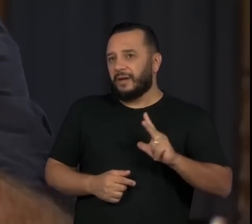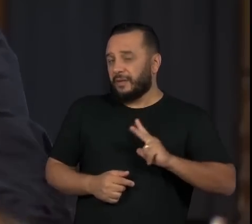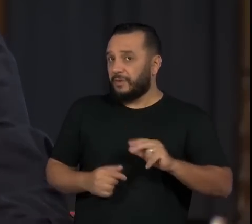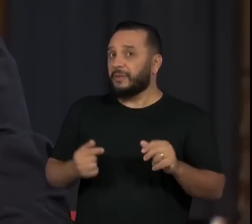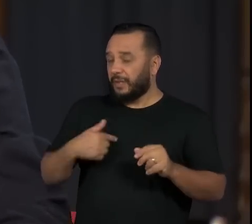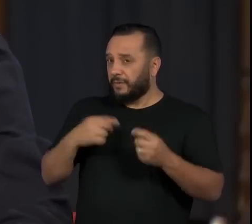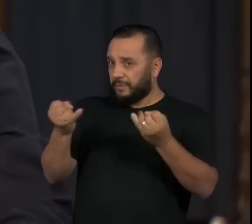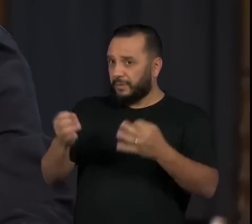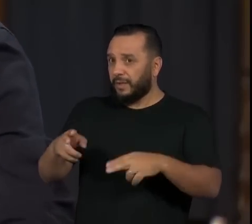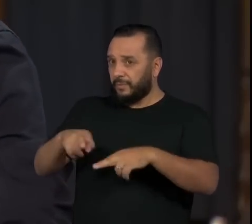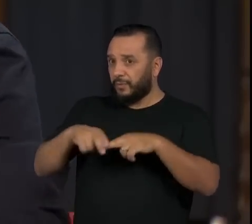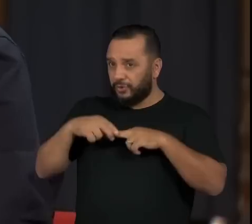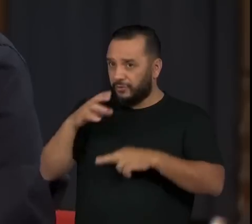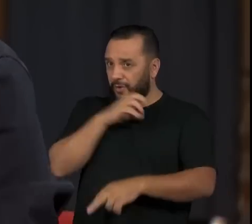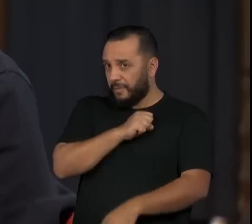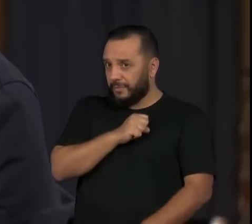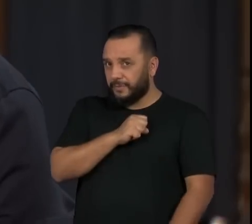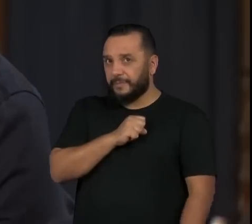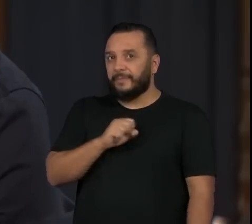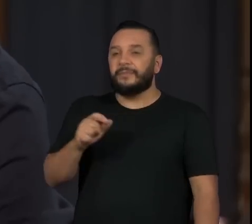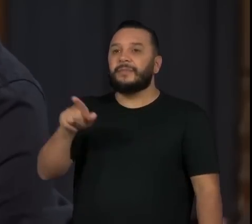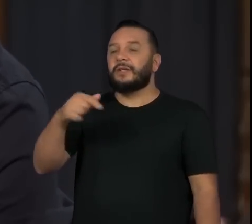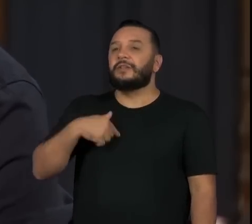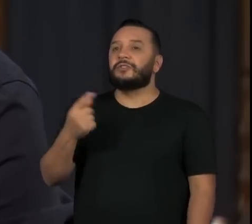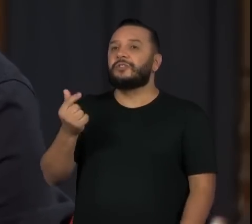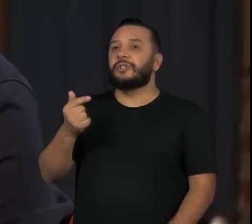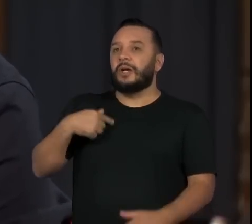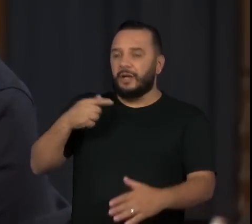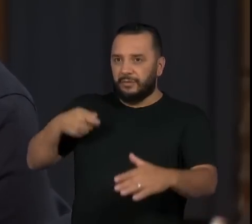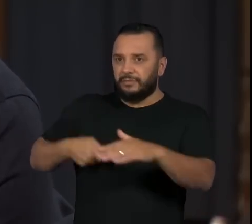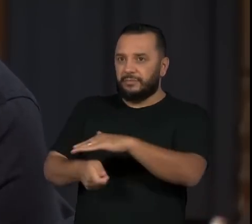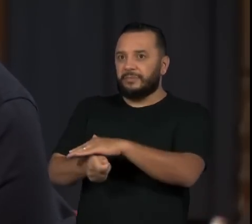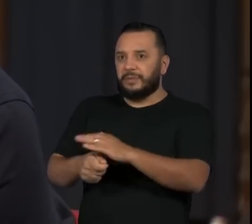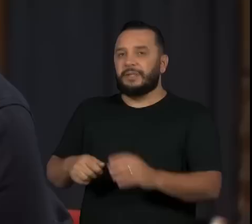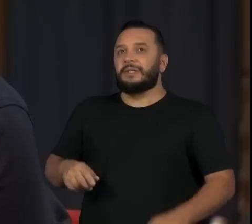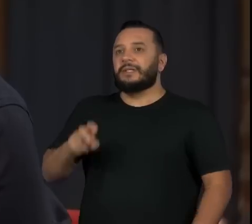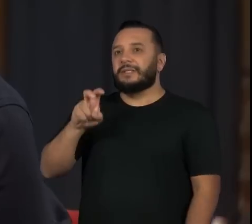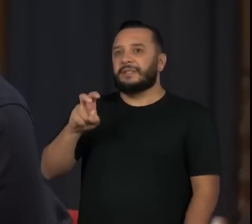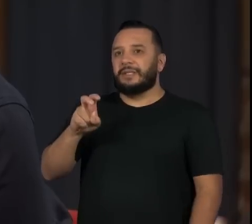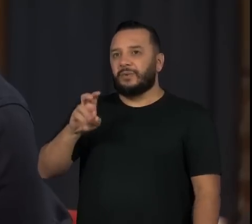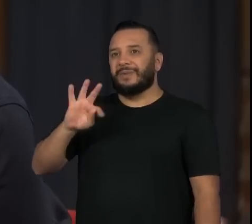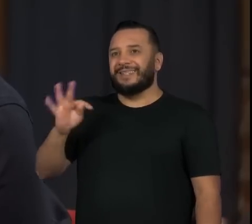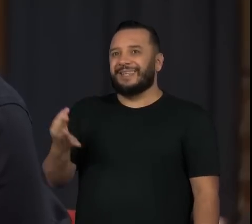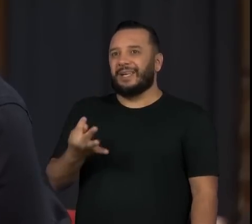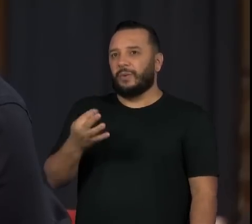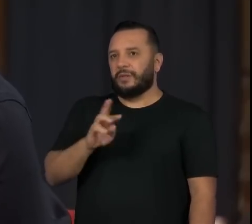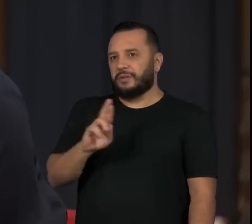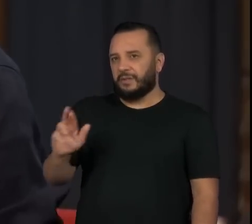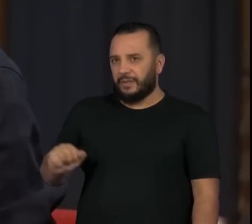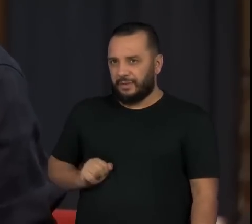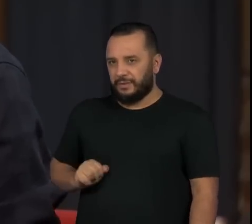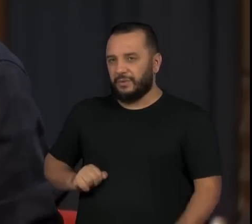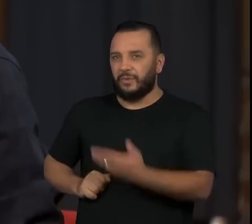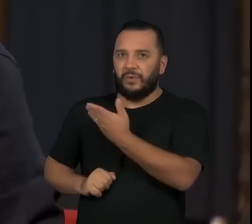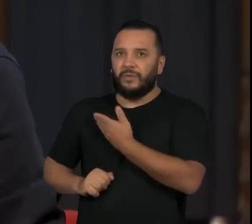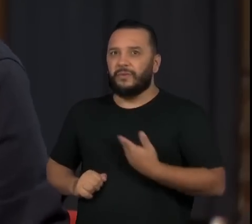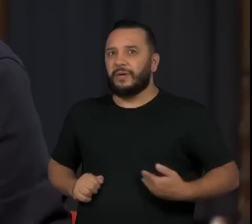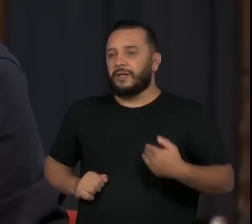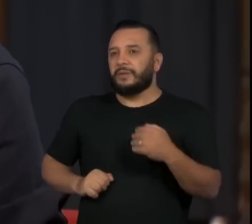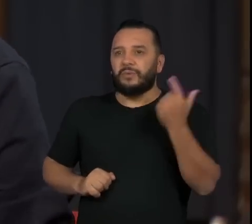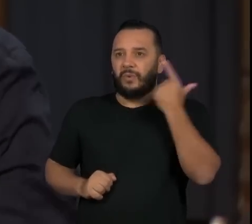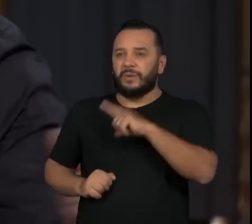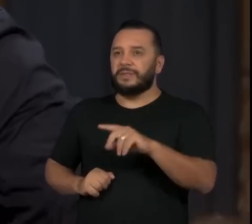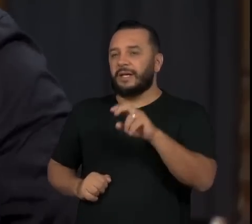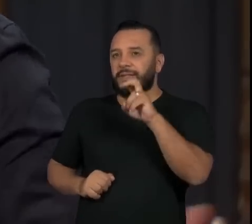motivo rápido para isso. Não. Você tem depositado nos bancos hoje no Brasil 5 trilhões de reais. E o governo tem dificuldade para arranjar